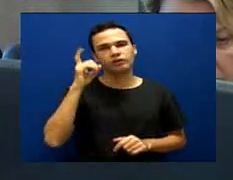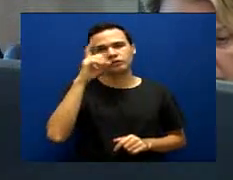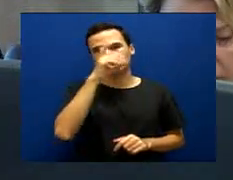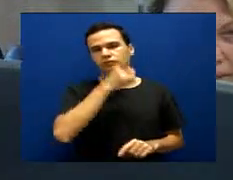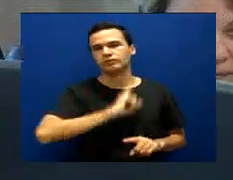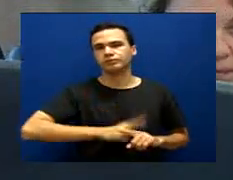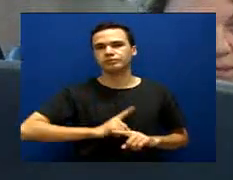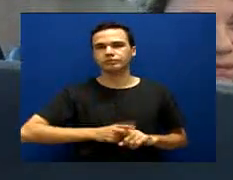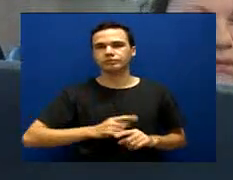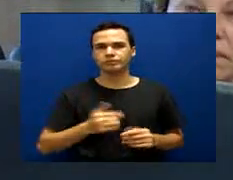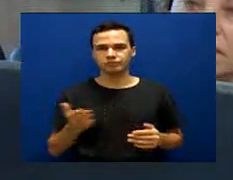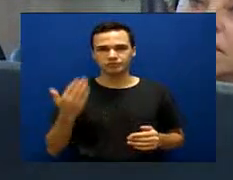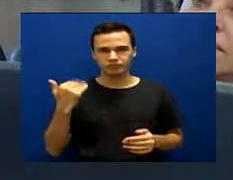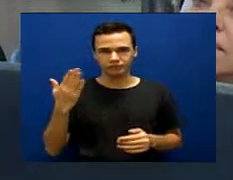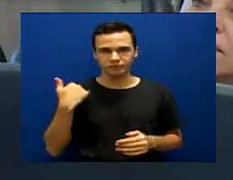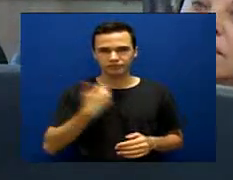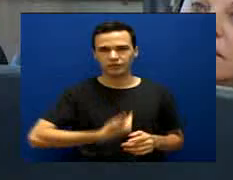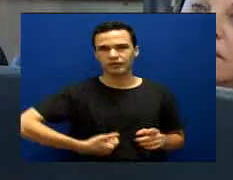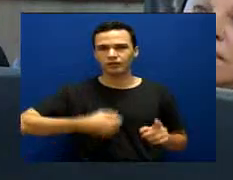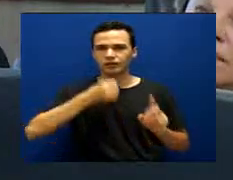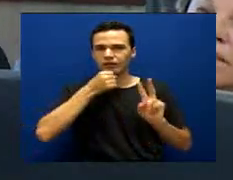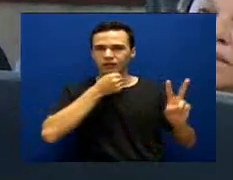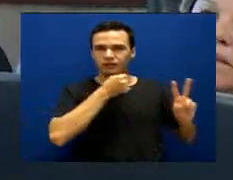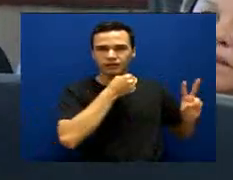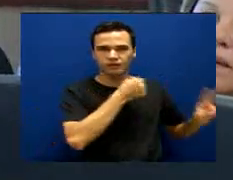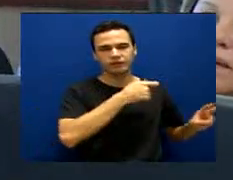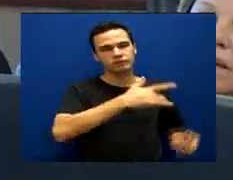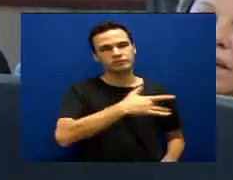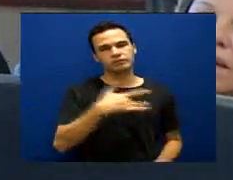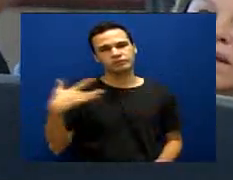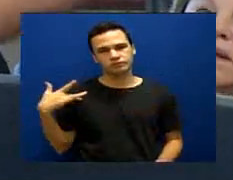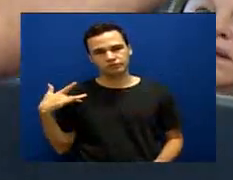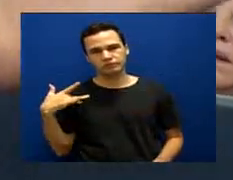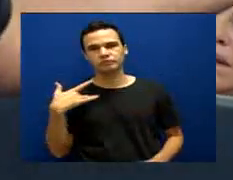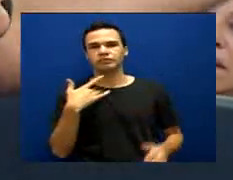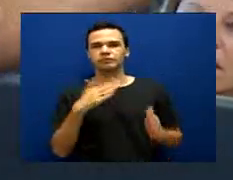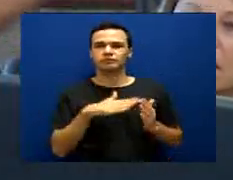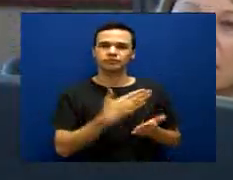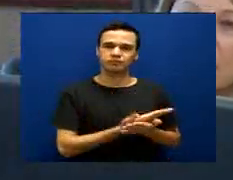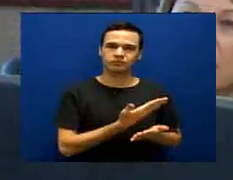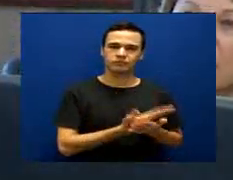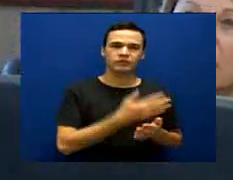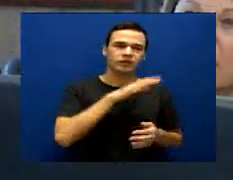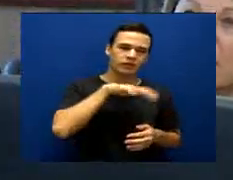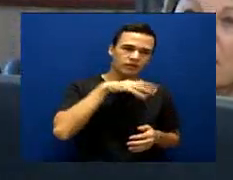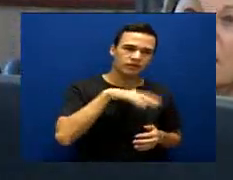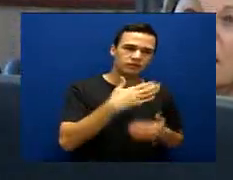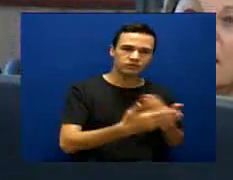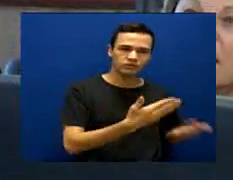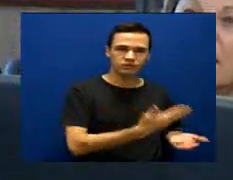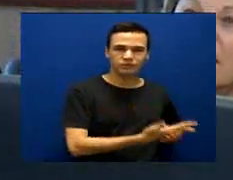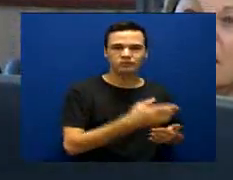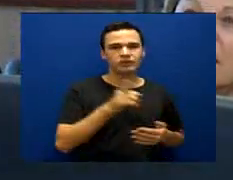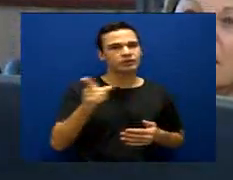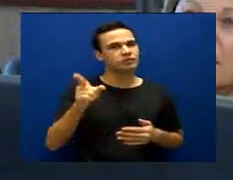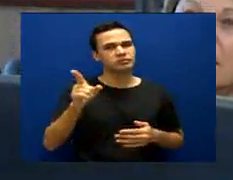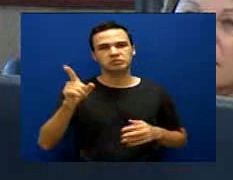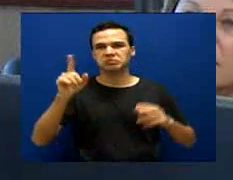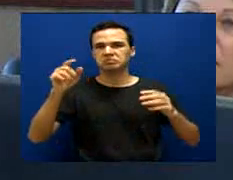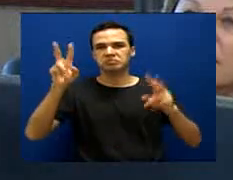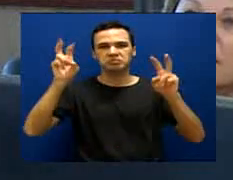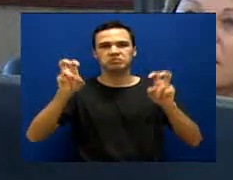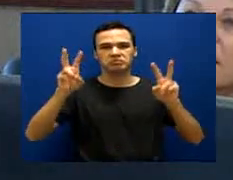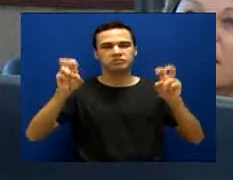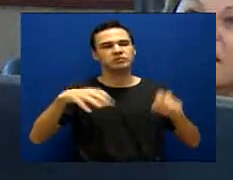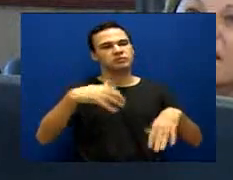porque na época da campanha eleitoral, saúde, educação e proteção animal são os temas mais